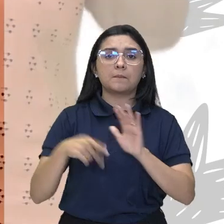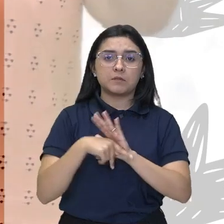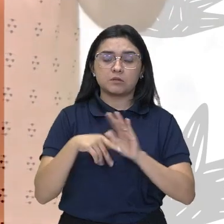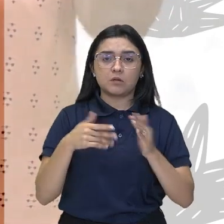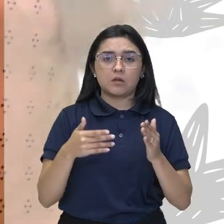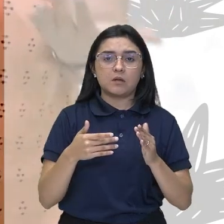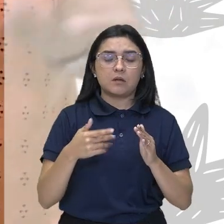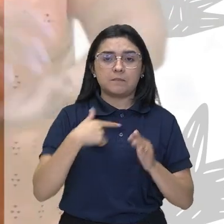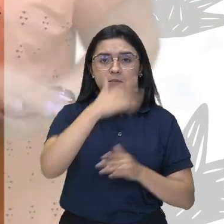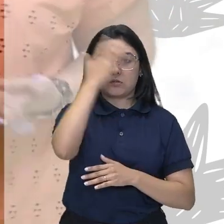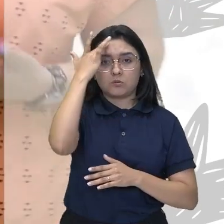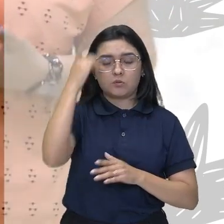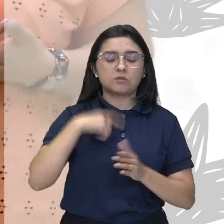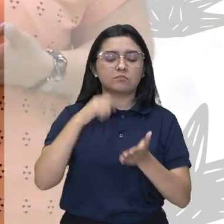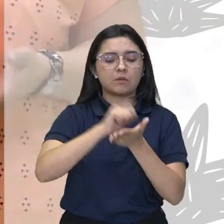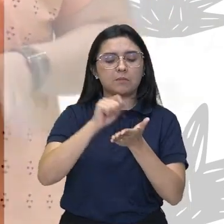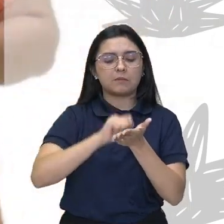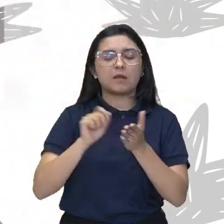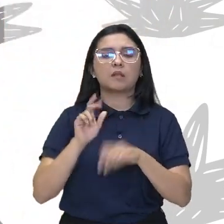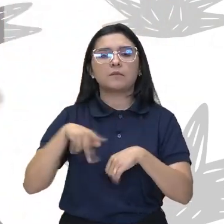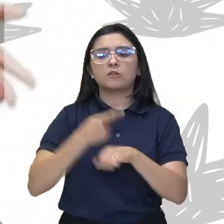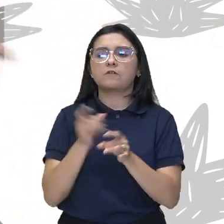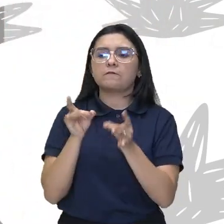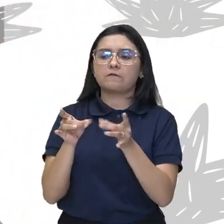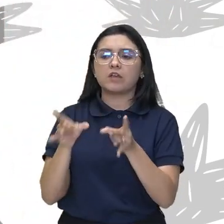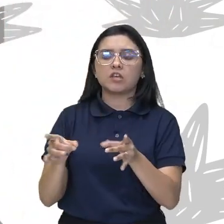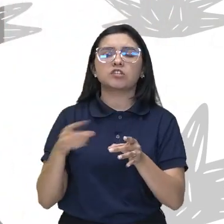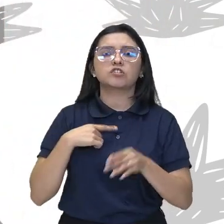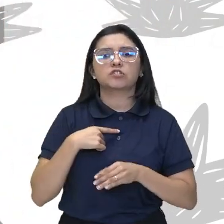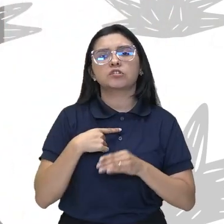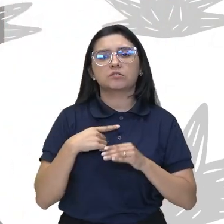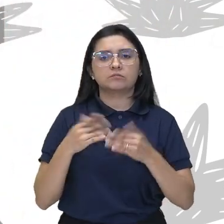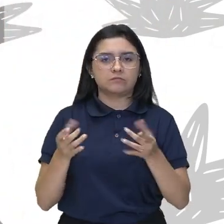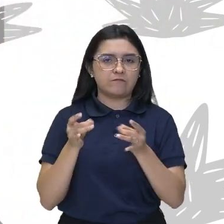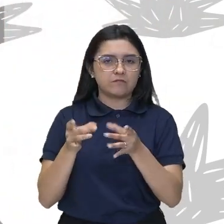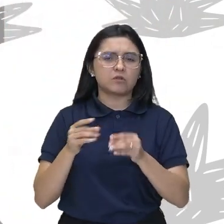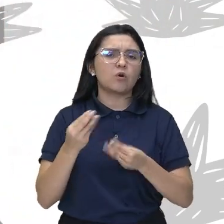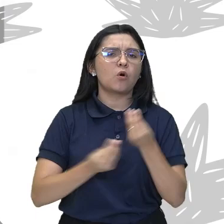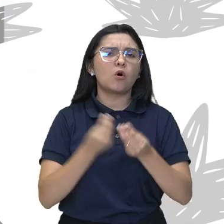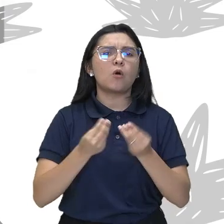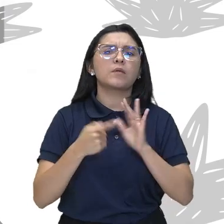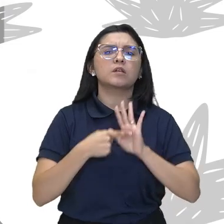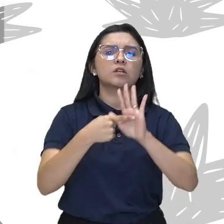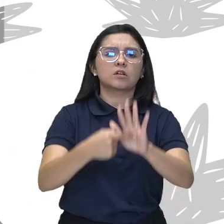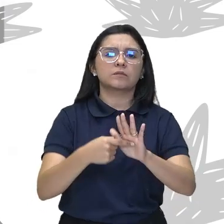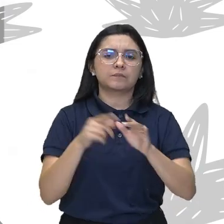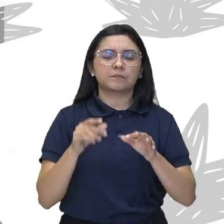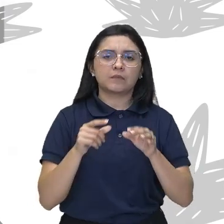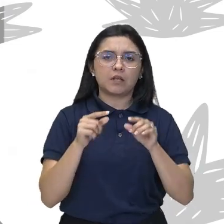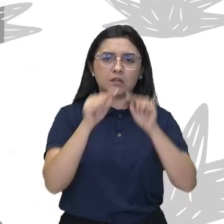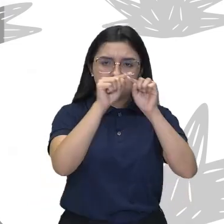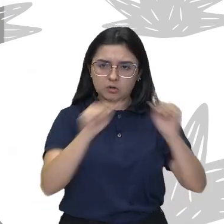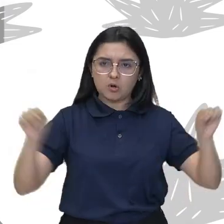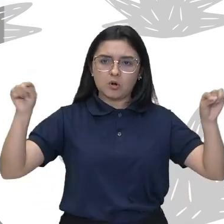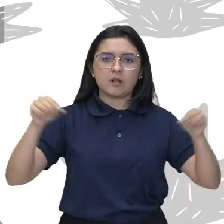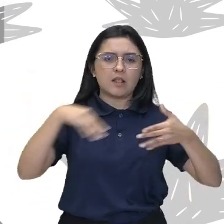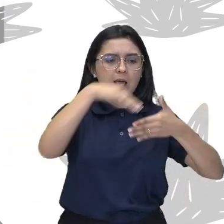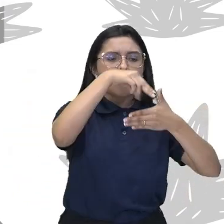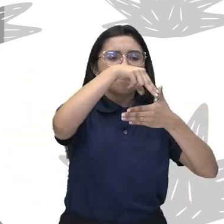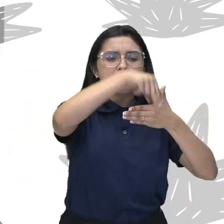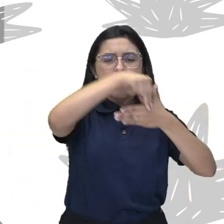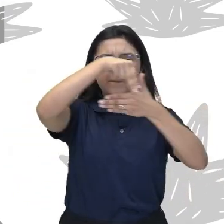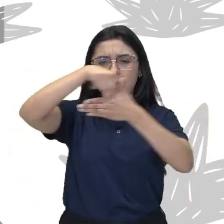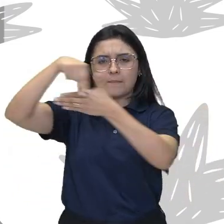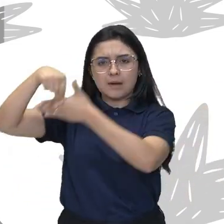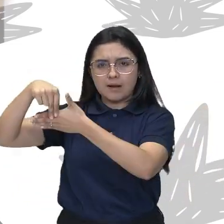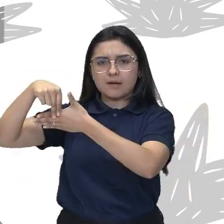e vendidas em mercados populares. E sabe como é que elas são exibidas para venda? Em cordéis, que são uma espécie de